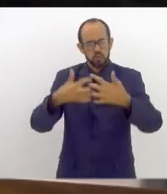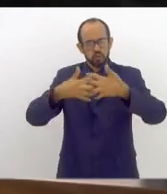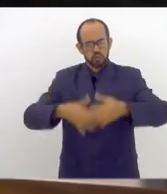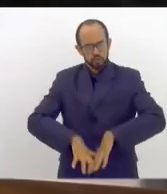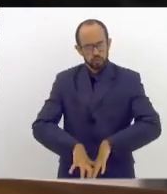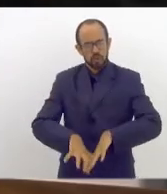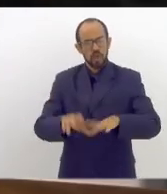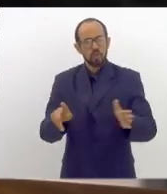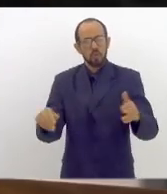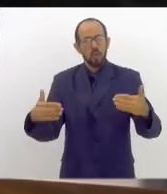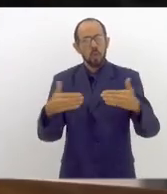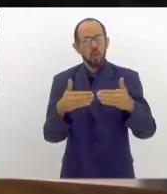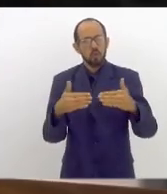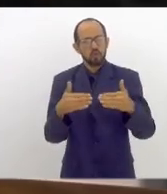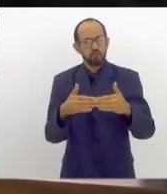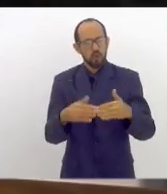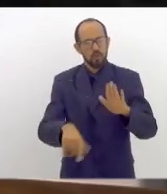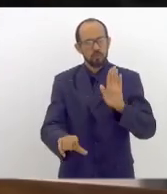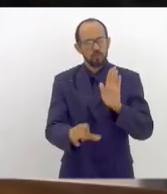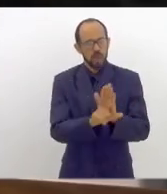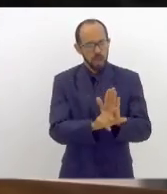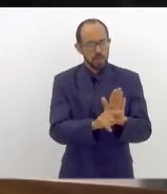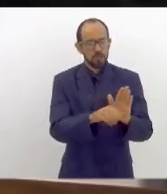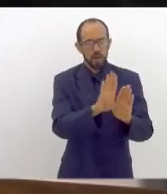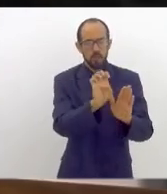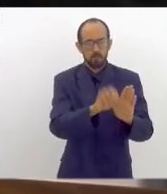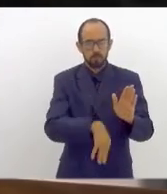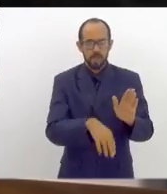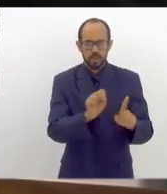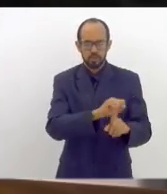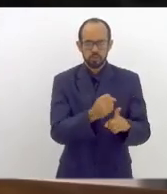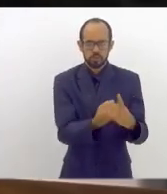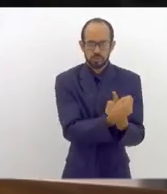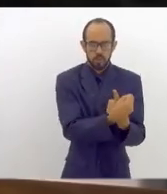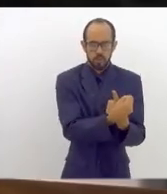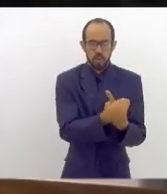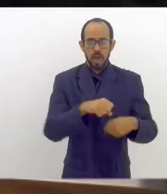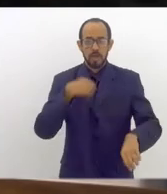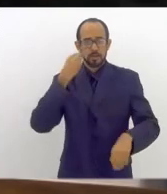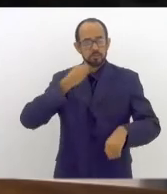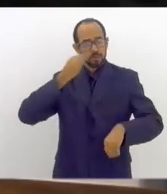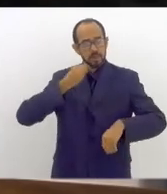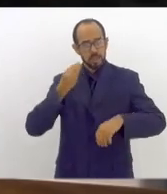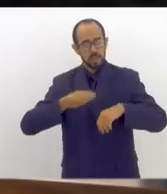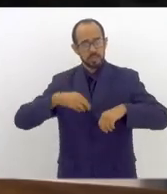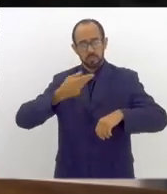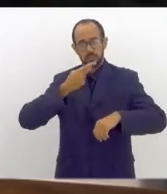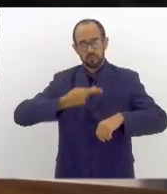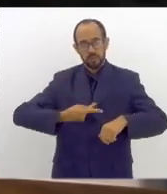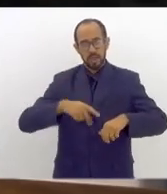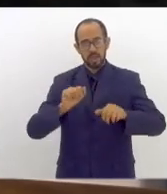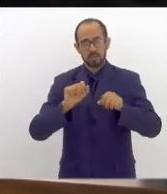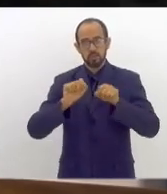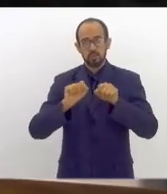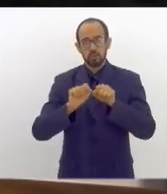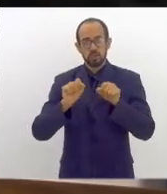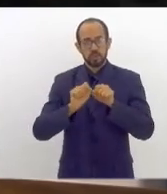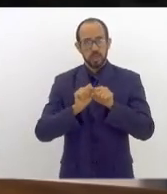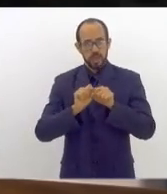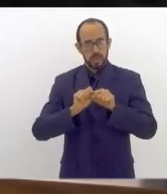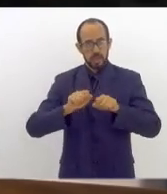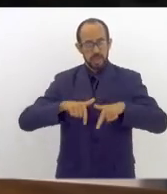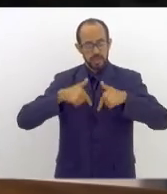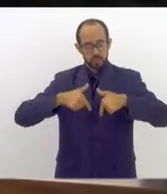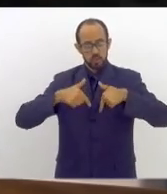suas especificidades para o bem comum a experiência me permite afirmar com segurança que a iniciativas como esta